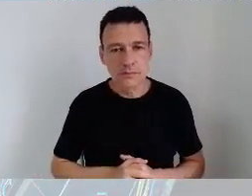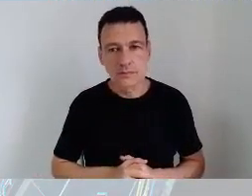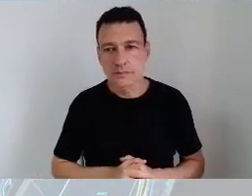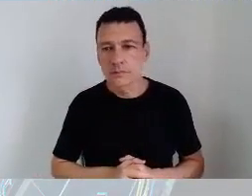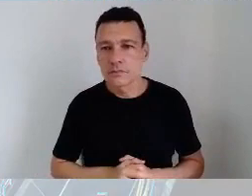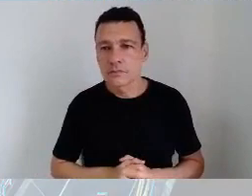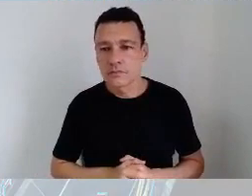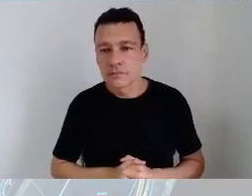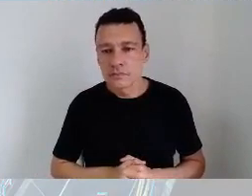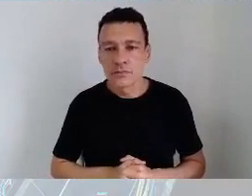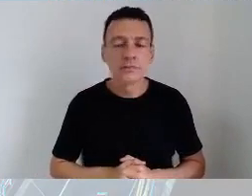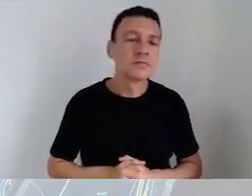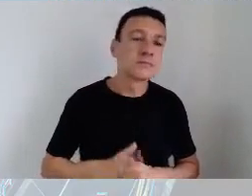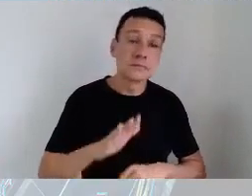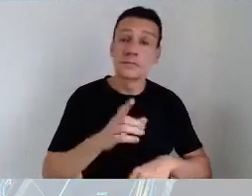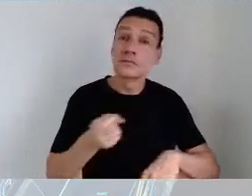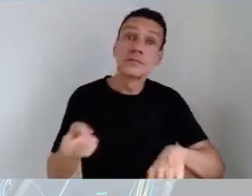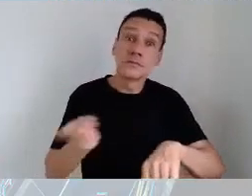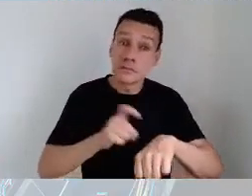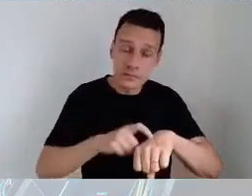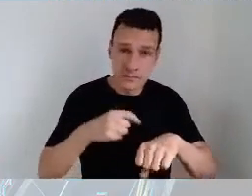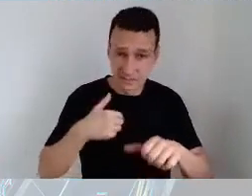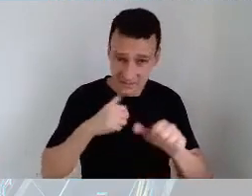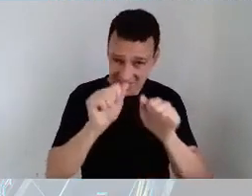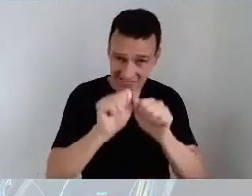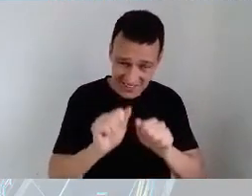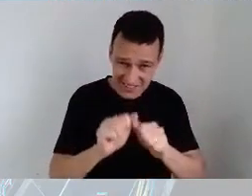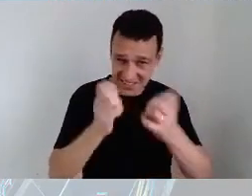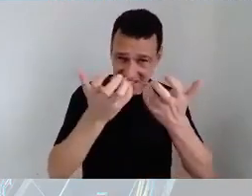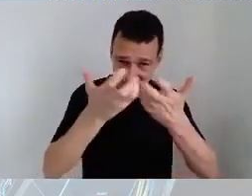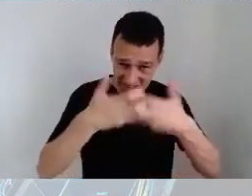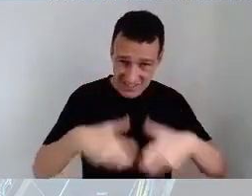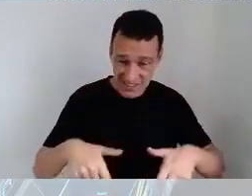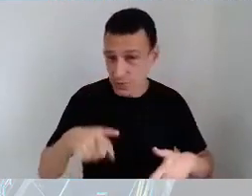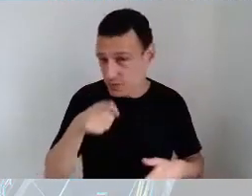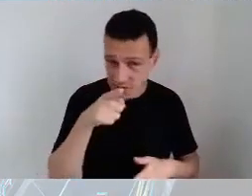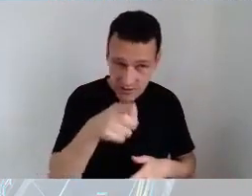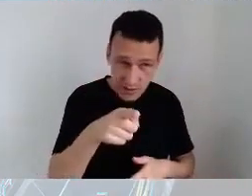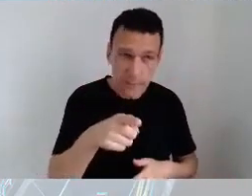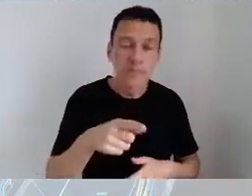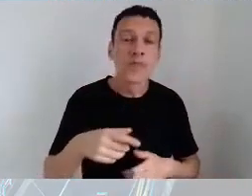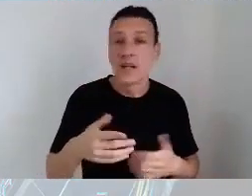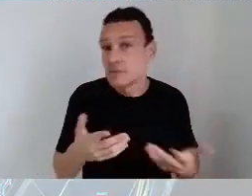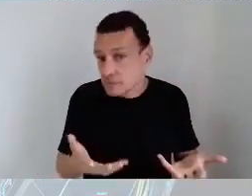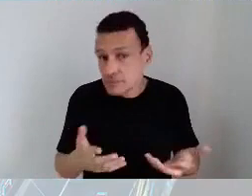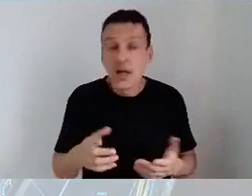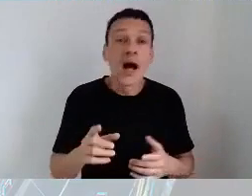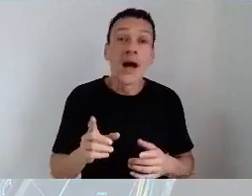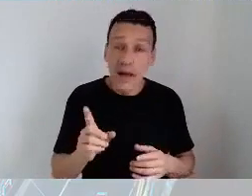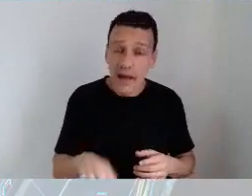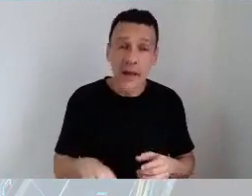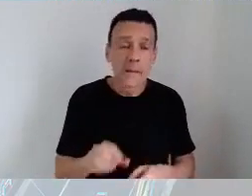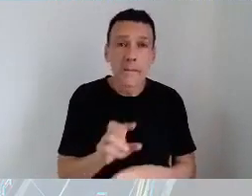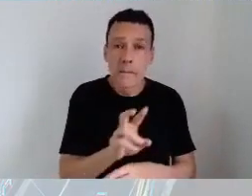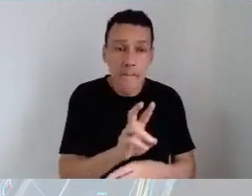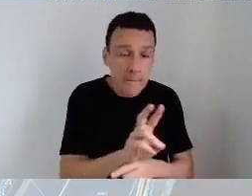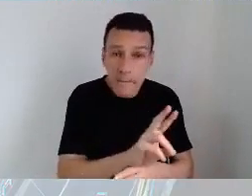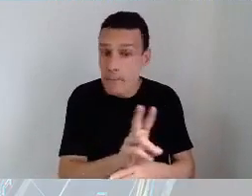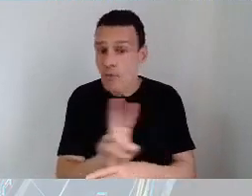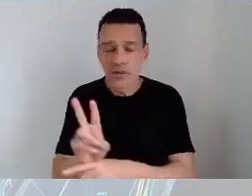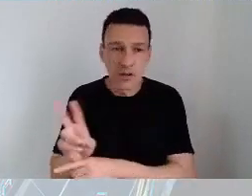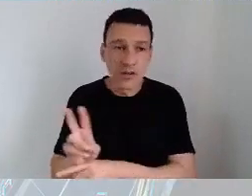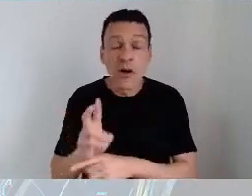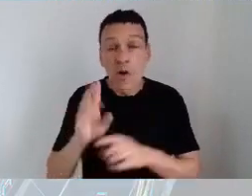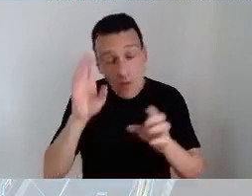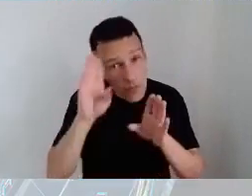E na execução, então, o que vale ressaltar que a sacada aqui é você monitorar e foca no monitoramento da